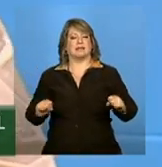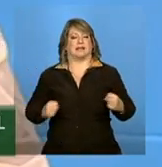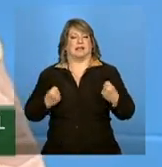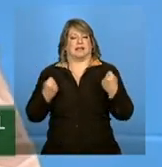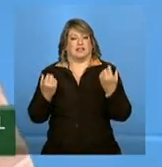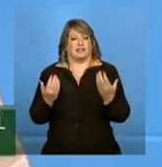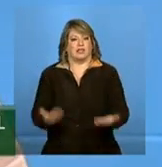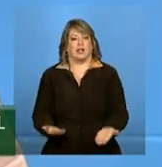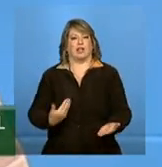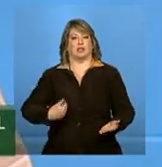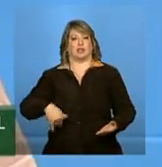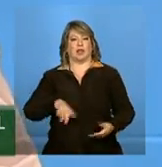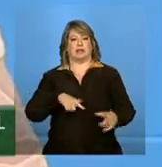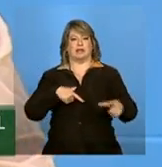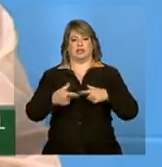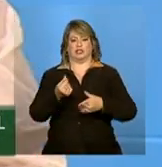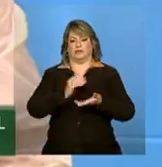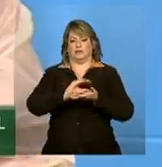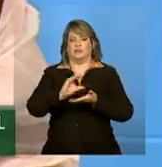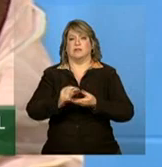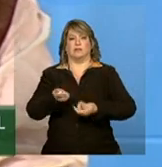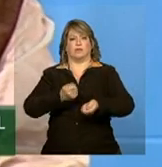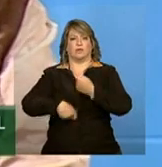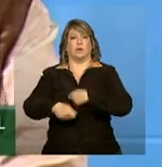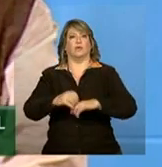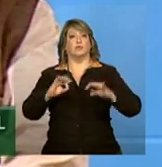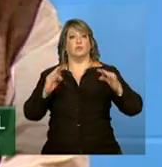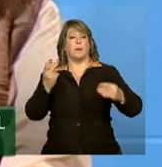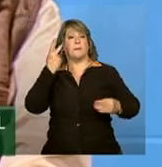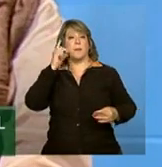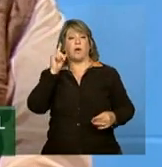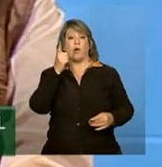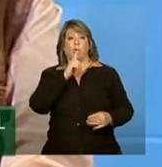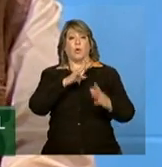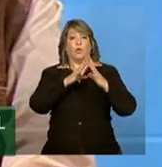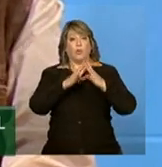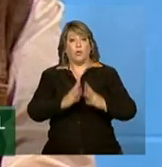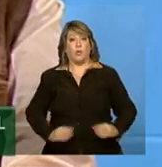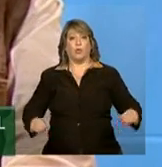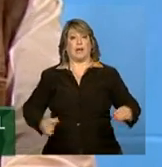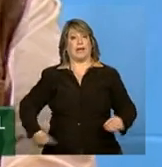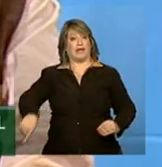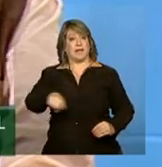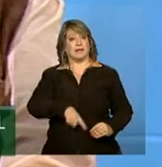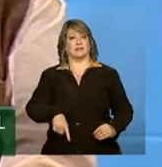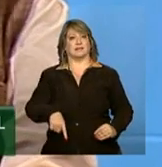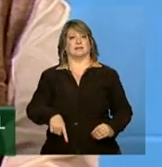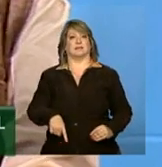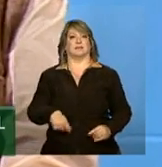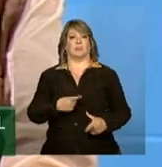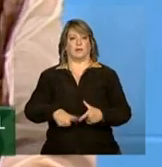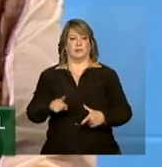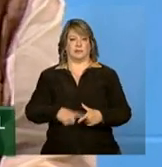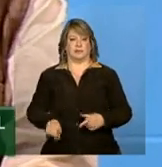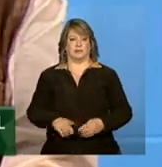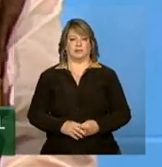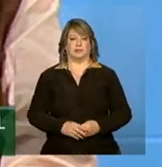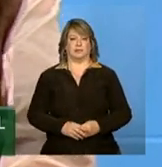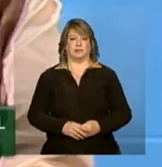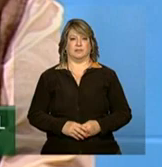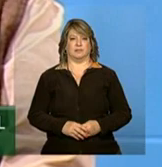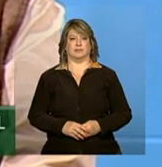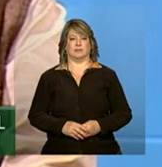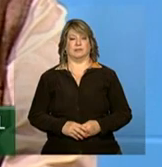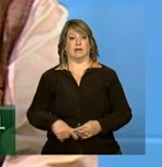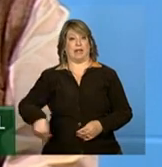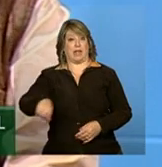nosso financiamento e os nossos investimentos para levar a cabo esse movimento. Esse